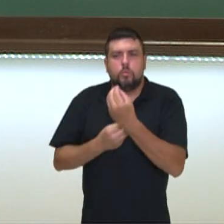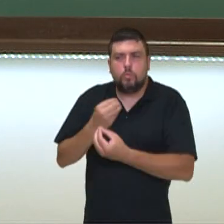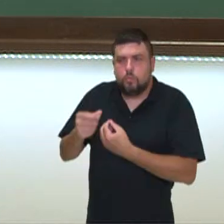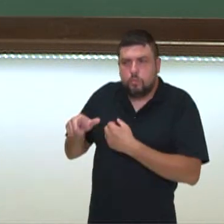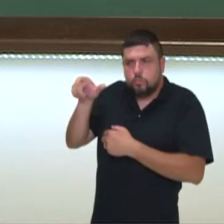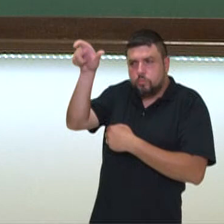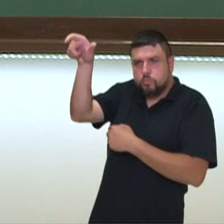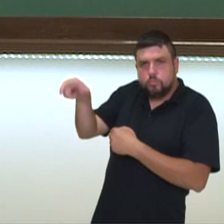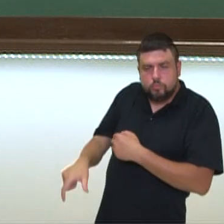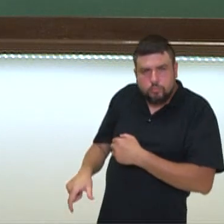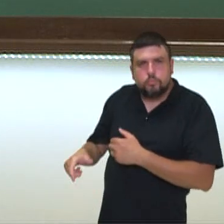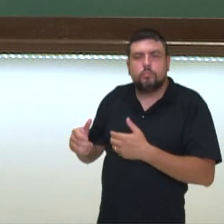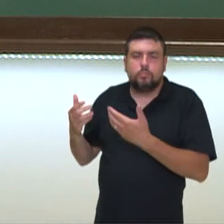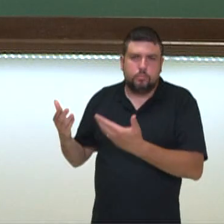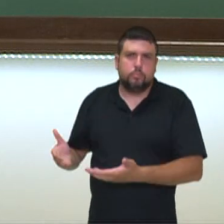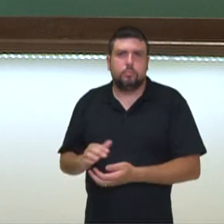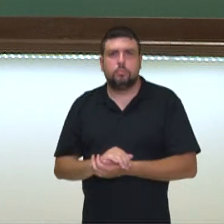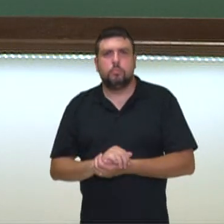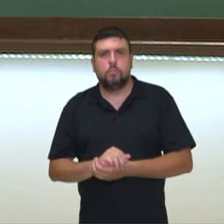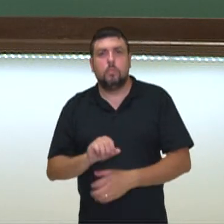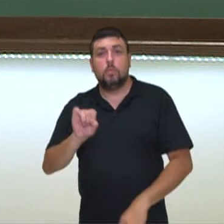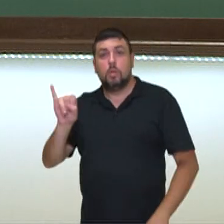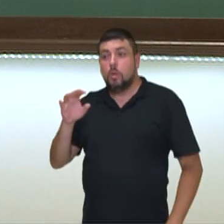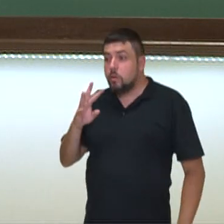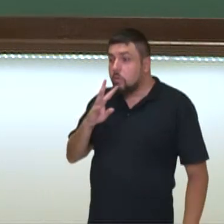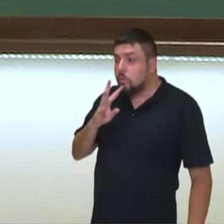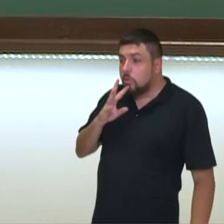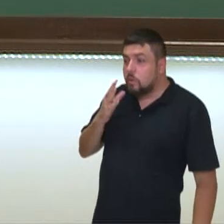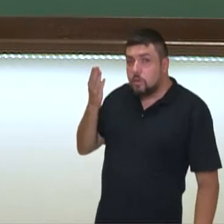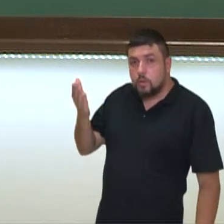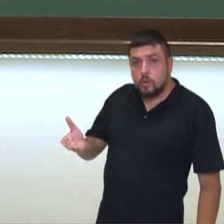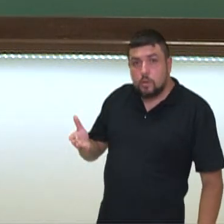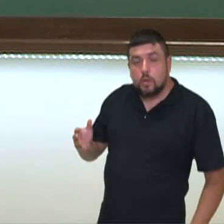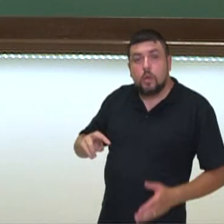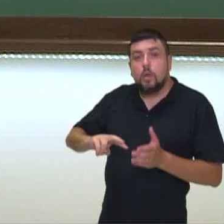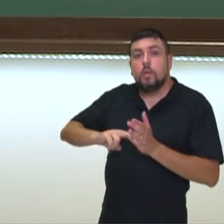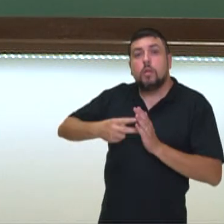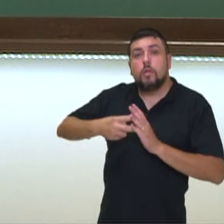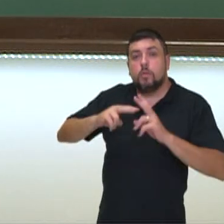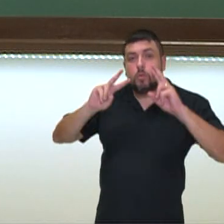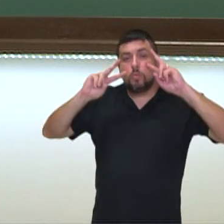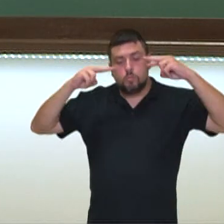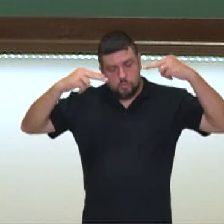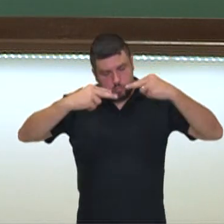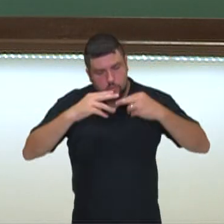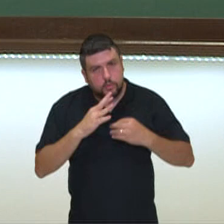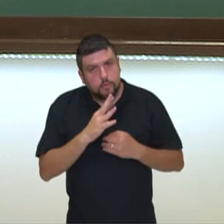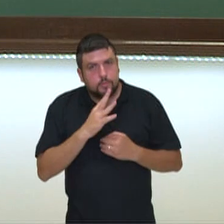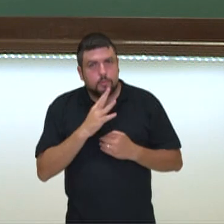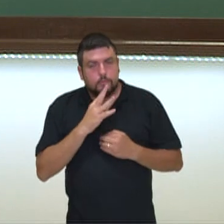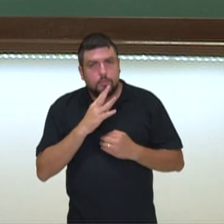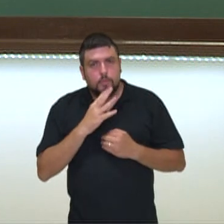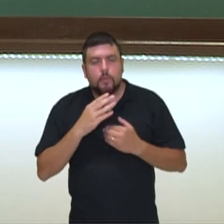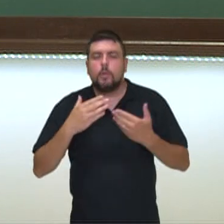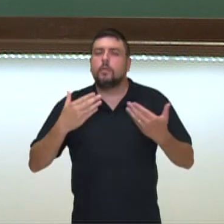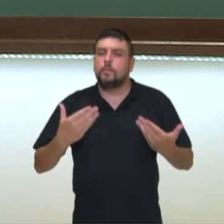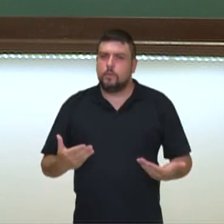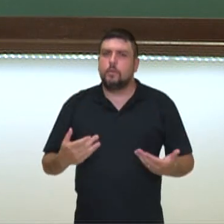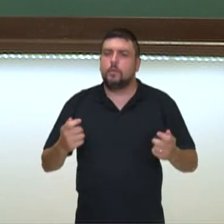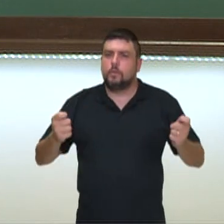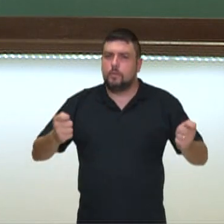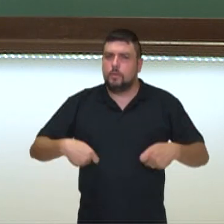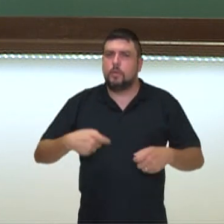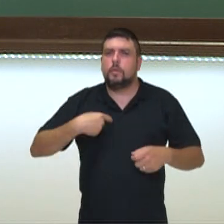ela. Porque ao conhecer o outro, eu também estou conhecendo a mim mesmo, né? E tudo isso contribui para que nós